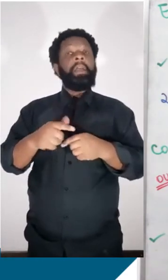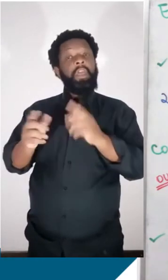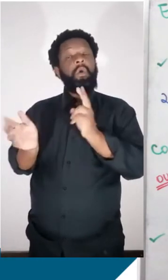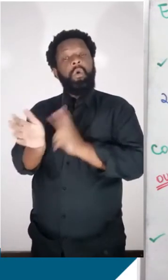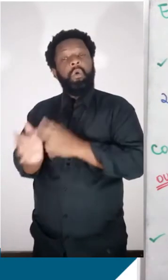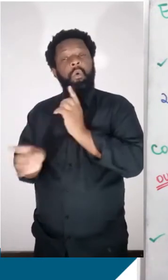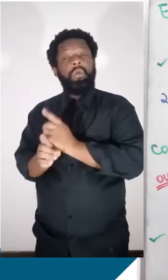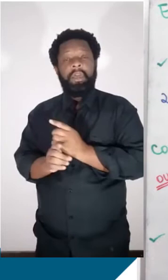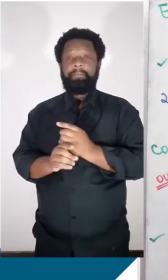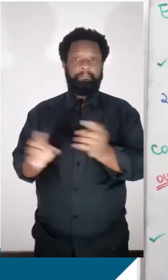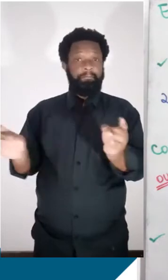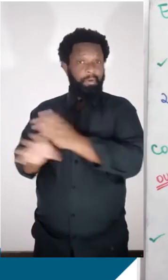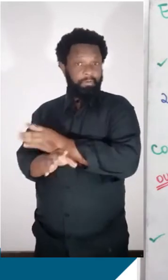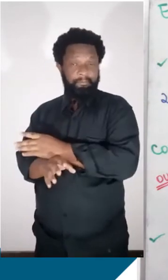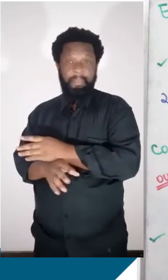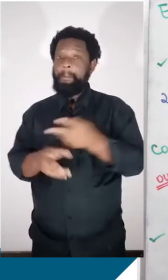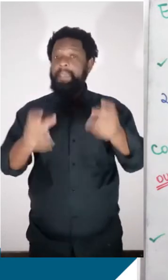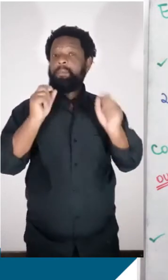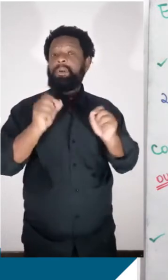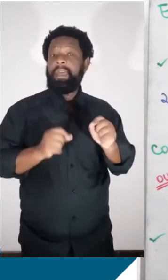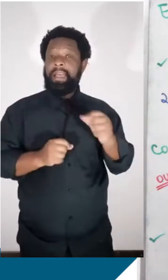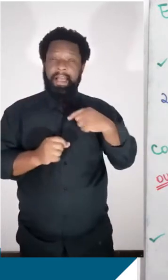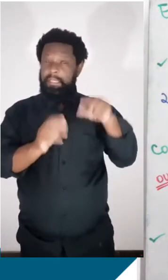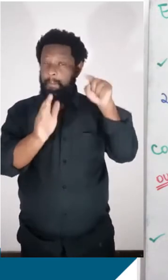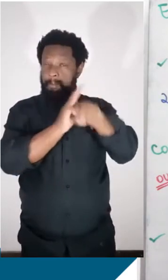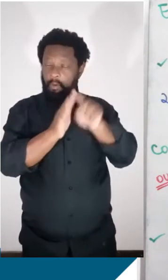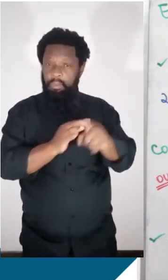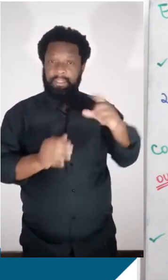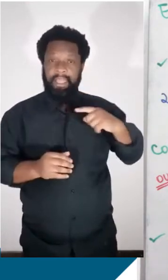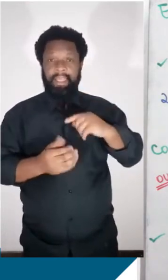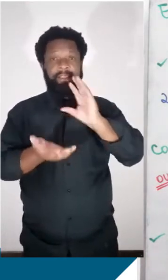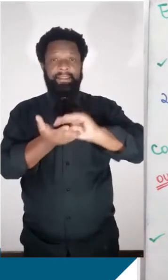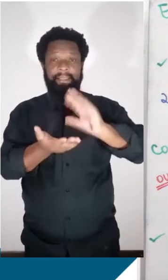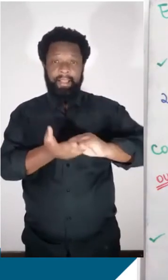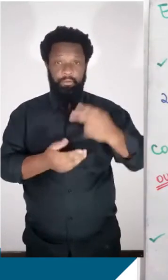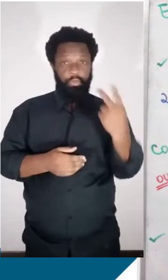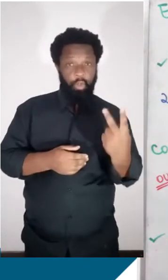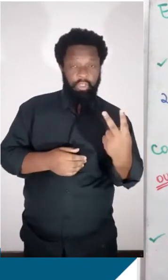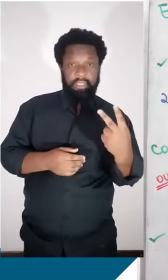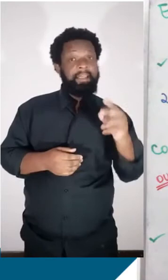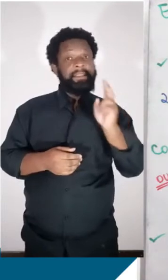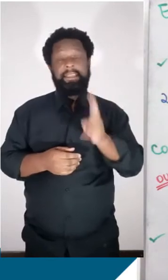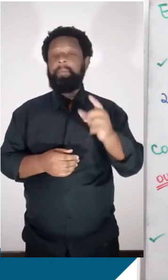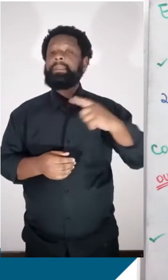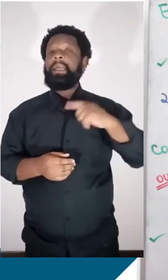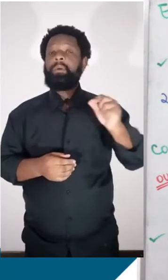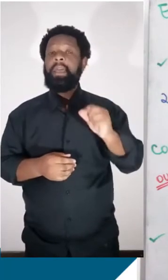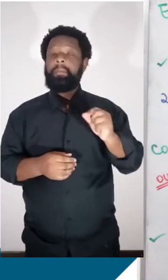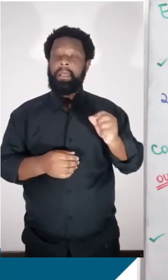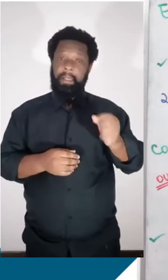acho 192 gramas. Terminei. Repara que as questões em que eu tenho 2 dados, eu sempre tenho